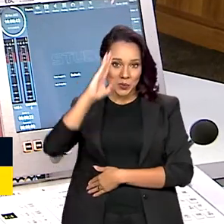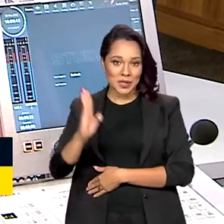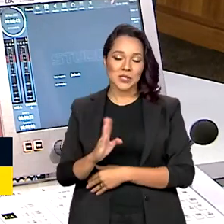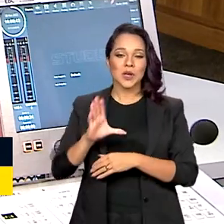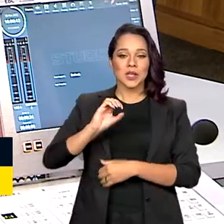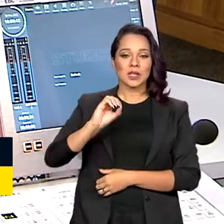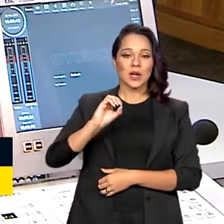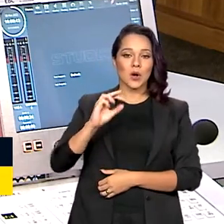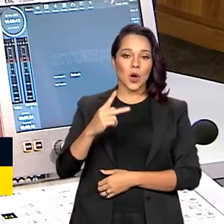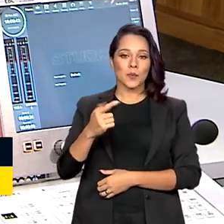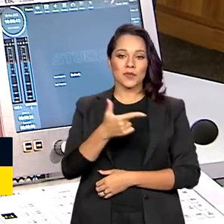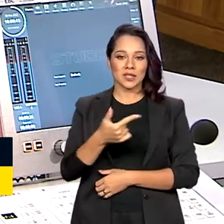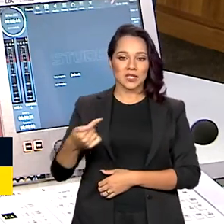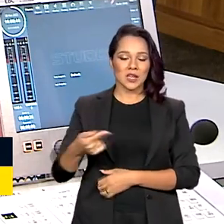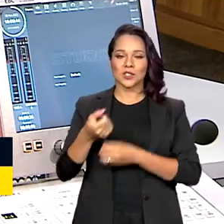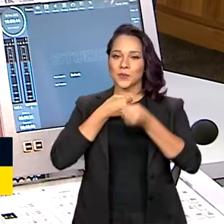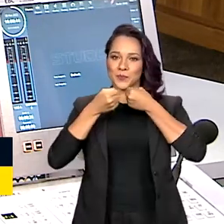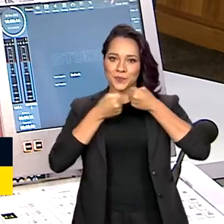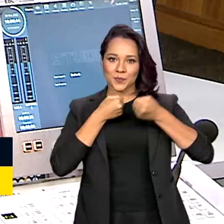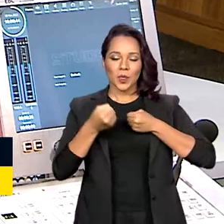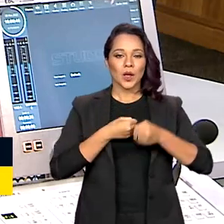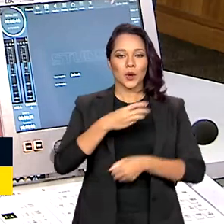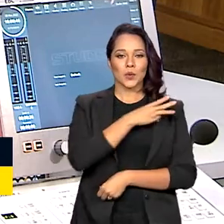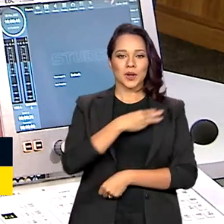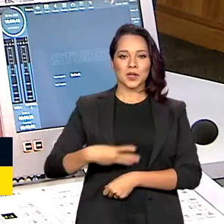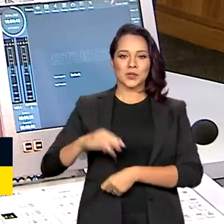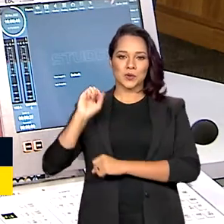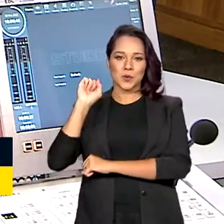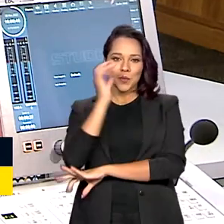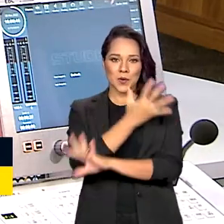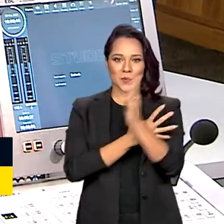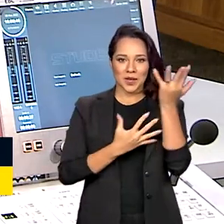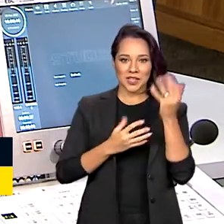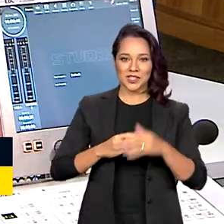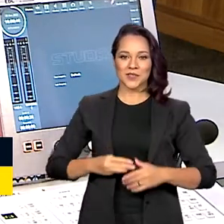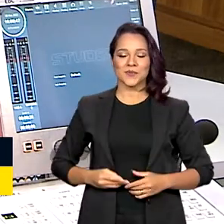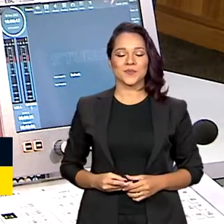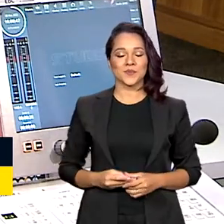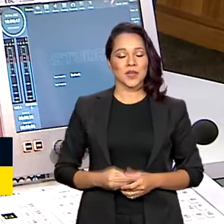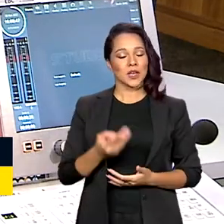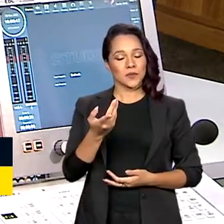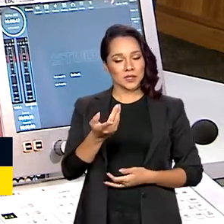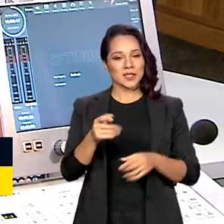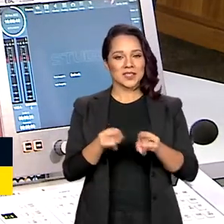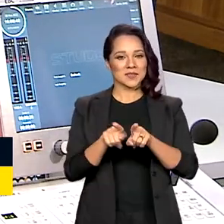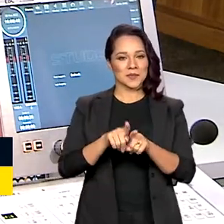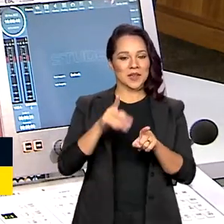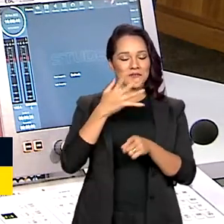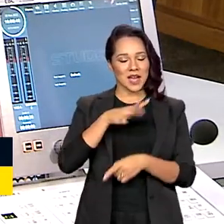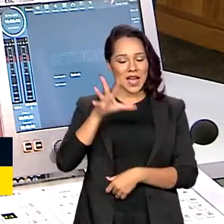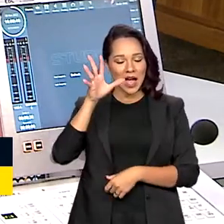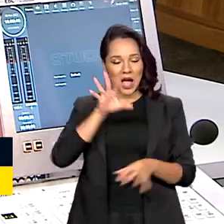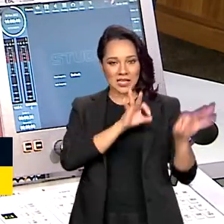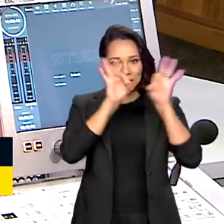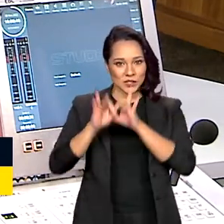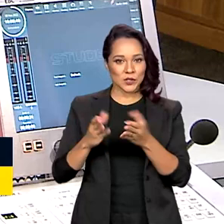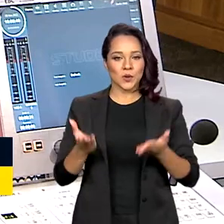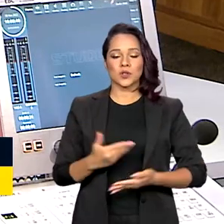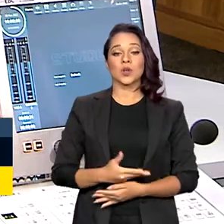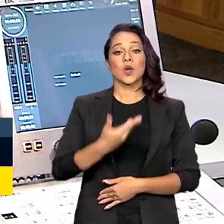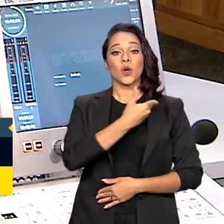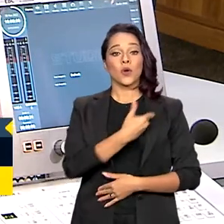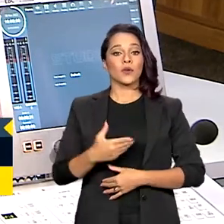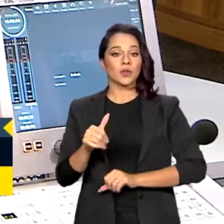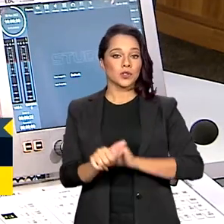na COP27 em uma entrevista ao vivo com o ministro do Meio Ambiente, Joaquim Leite. E você também vai ouvir na Voz do Brasil. Governo